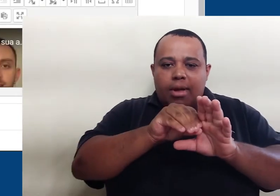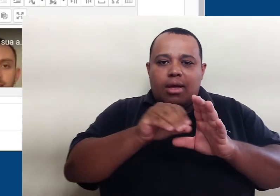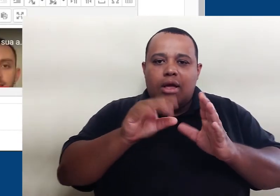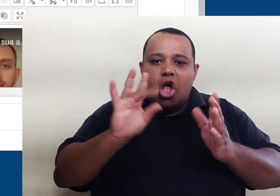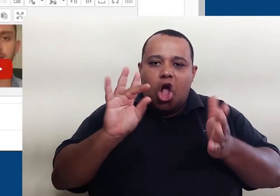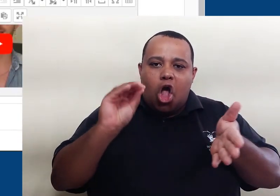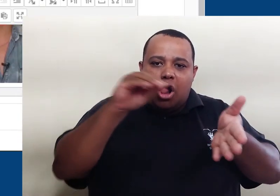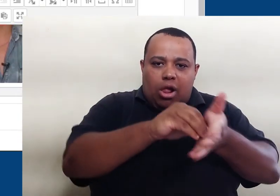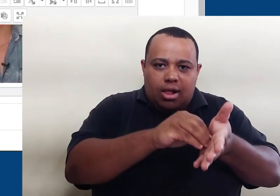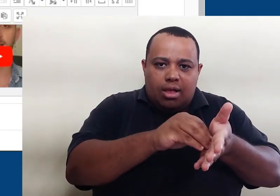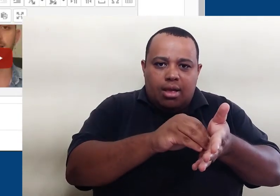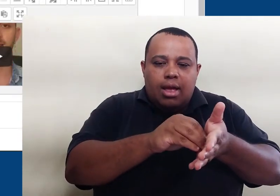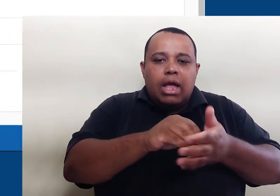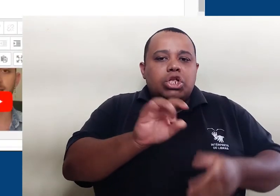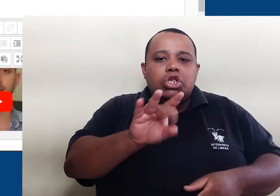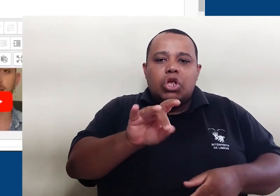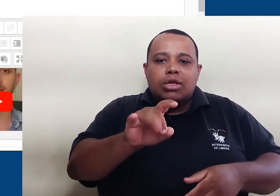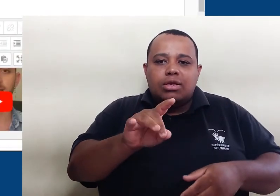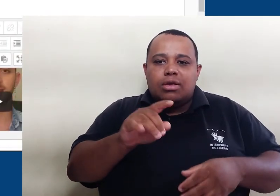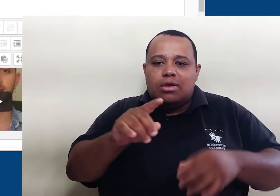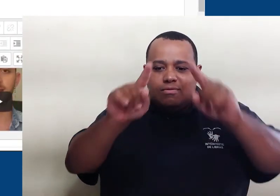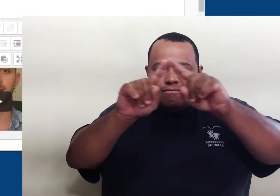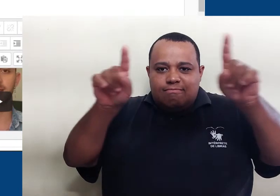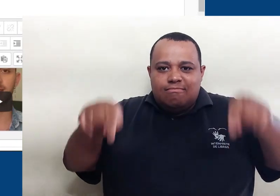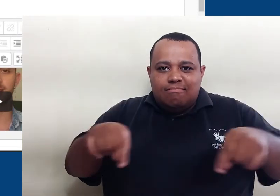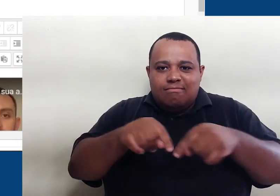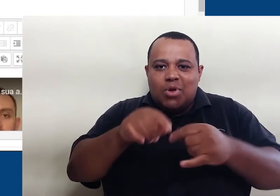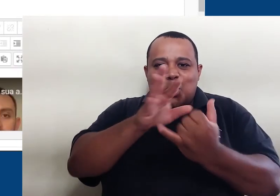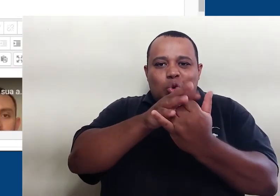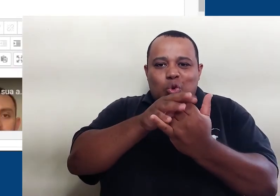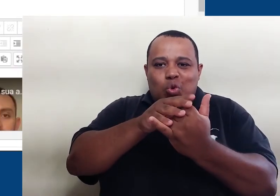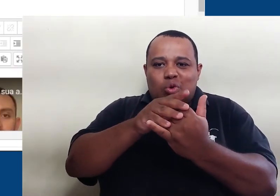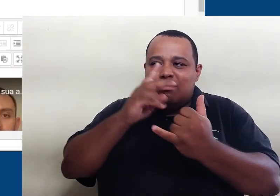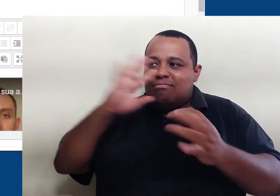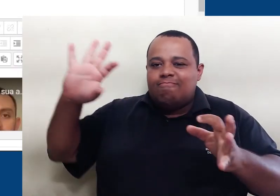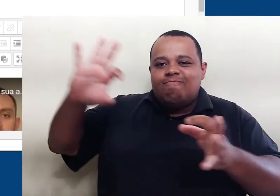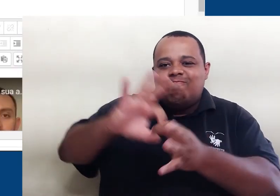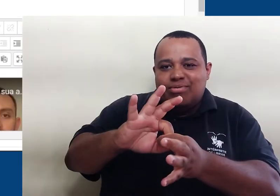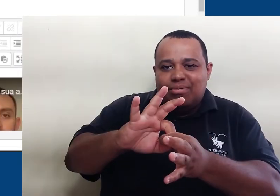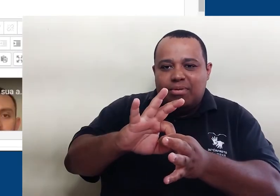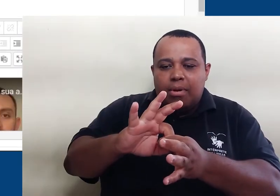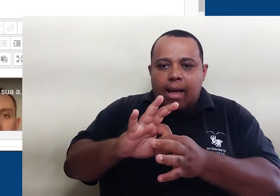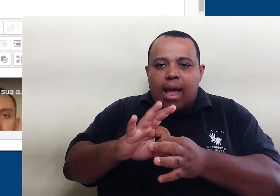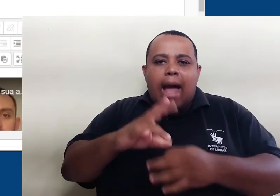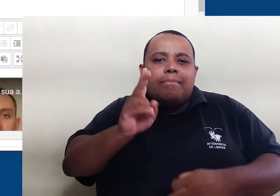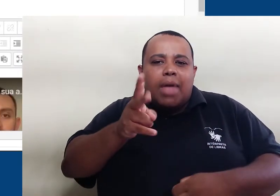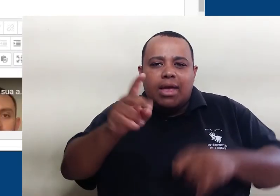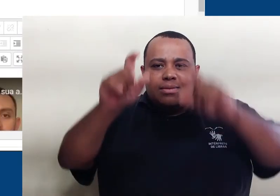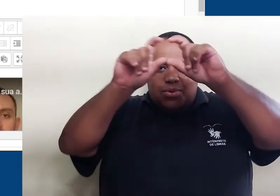Tá bom? Aí tá vendo que ele já coloca o player aqui. Aí, claro, vocês podem vir aqui e digitar coisas em cima.